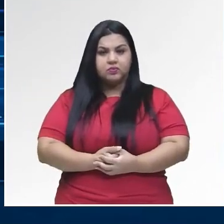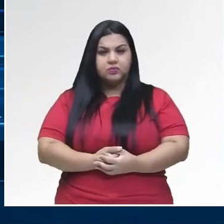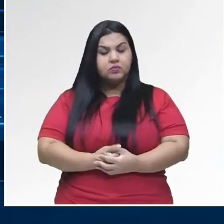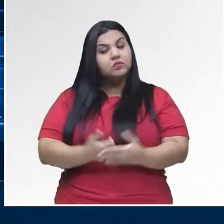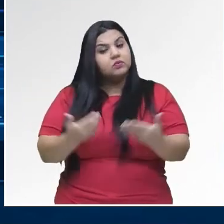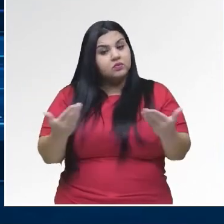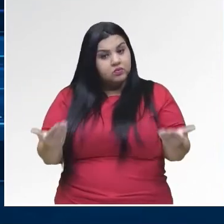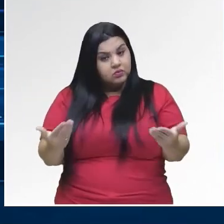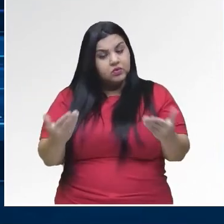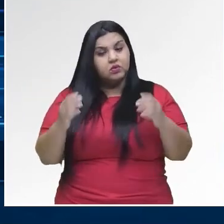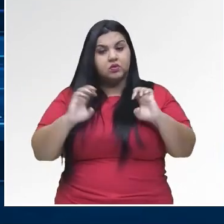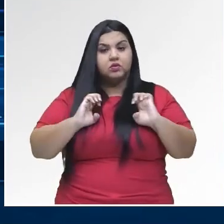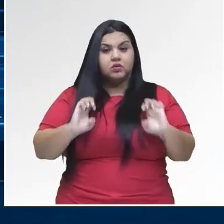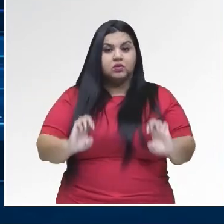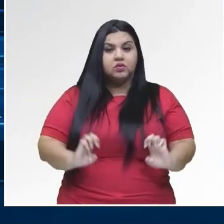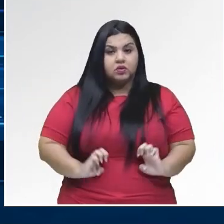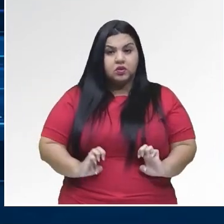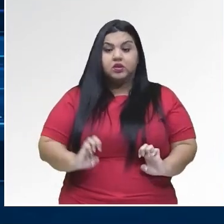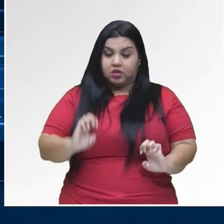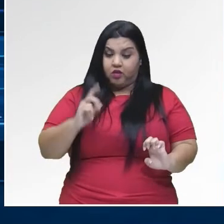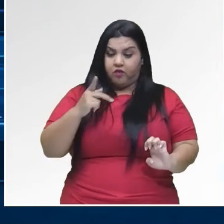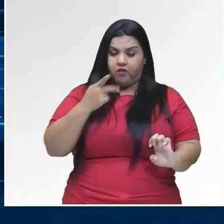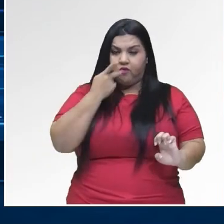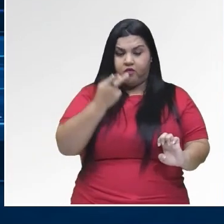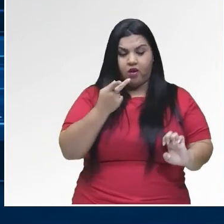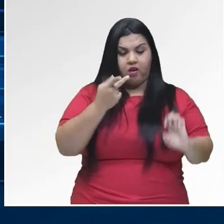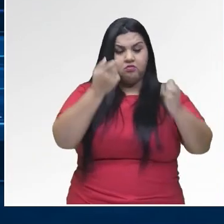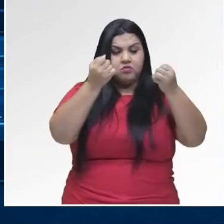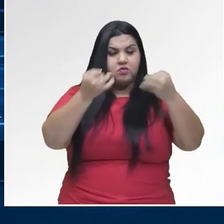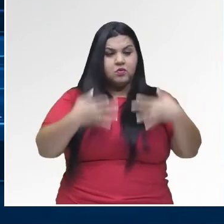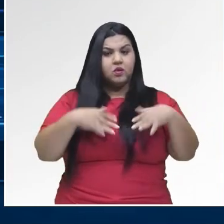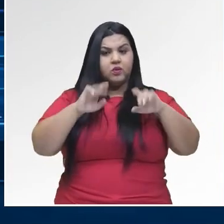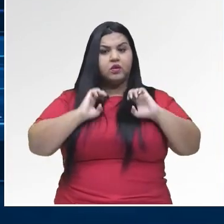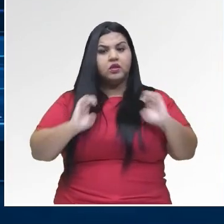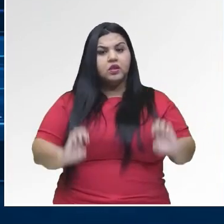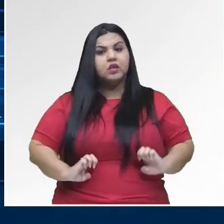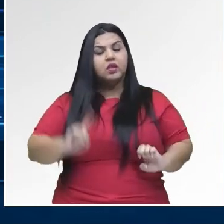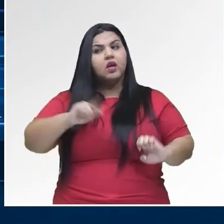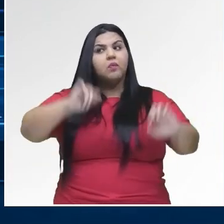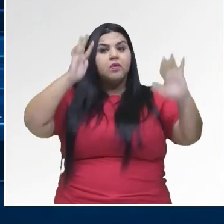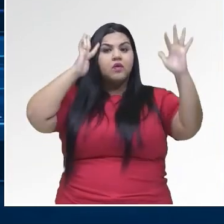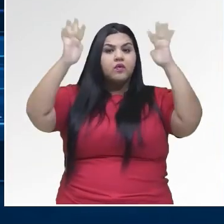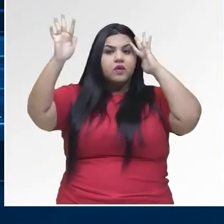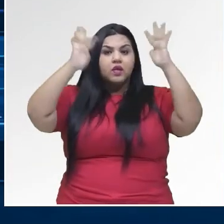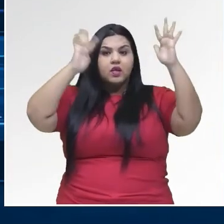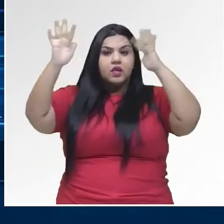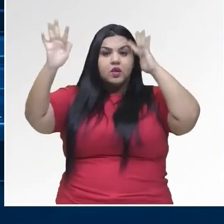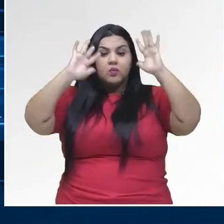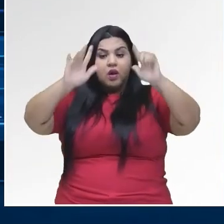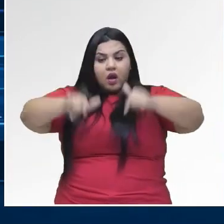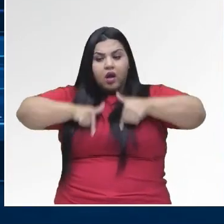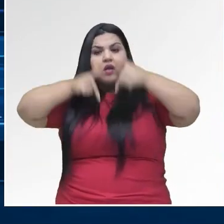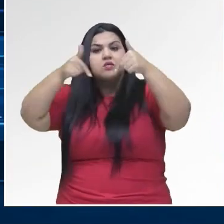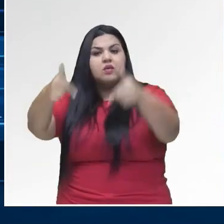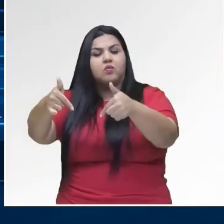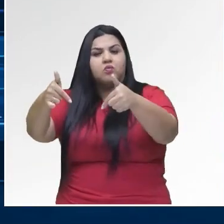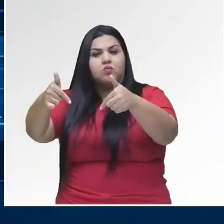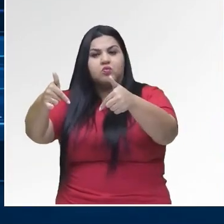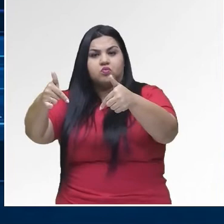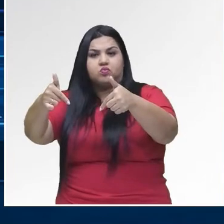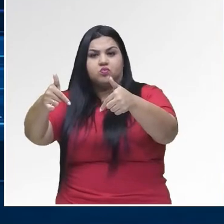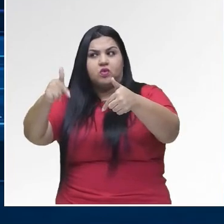Então, a ética, quando falar em ética, ela é uma reflexão sobre a ação do